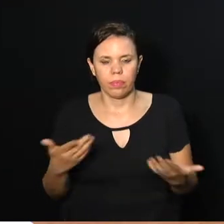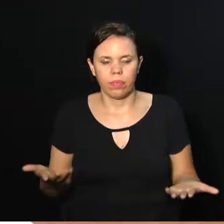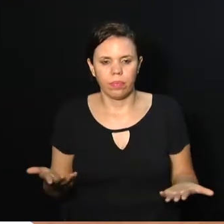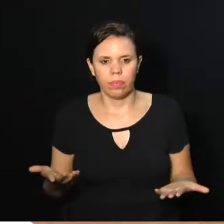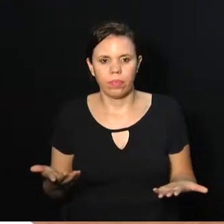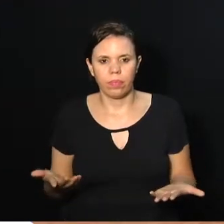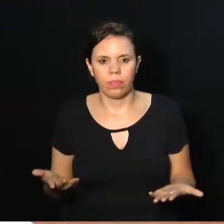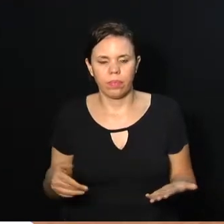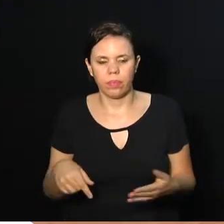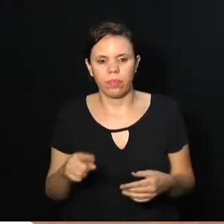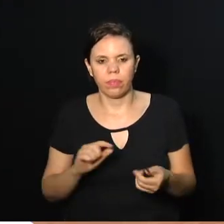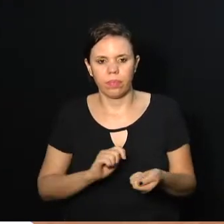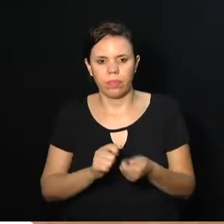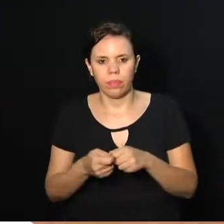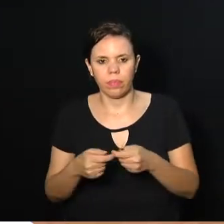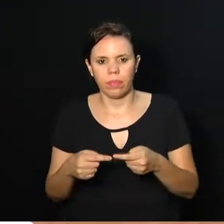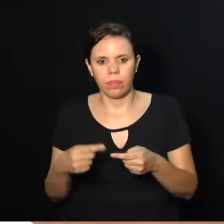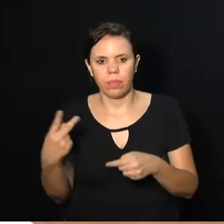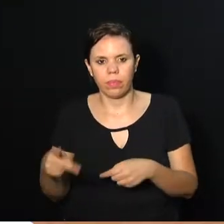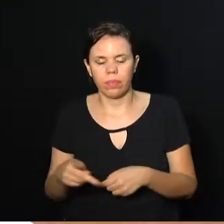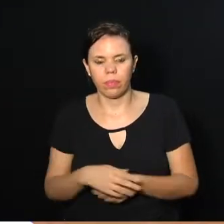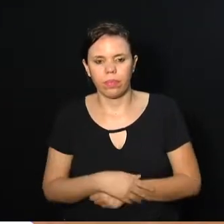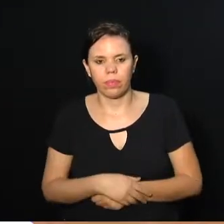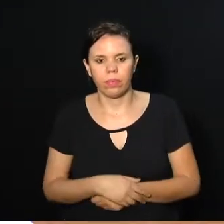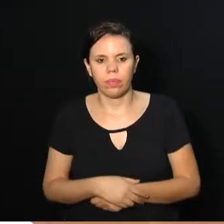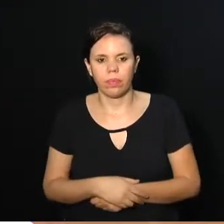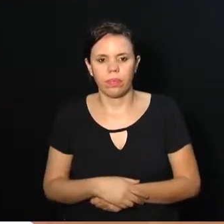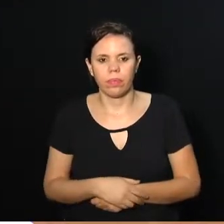que vá adequar ao estado clínico dela.